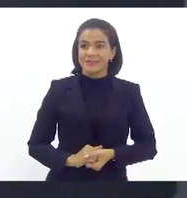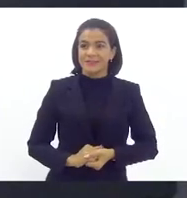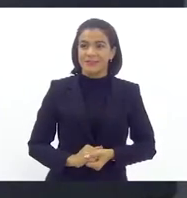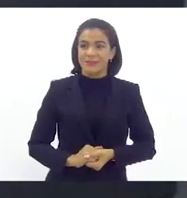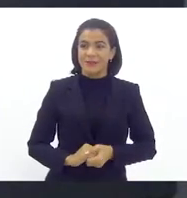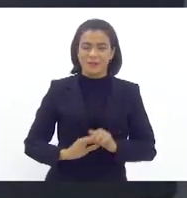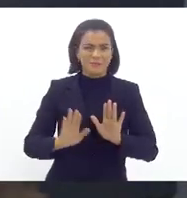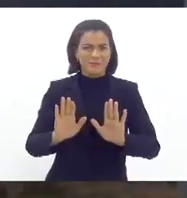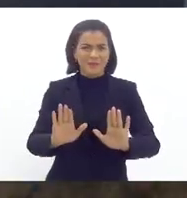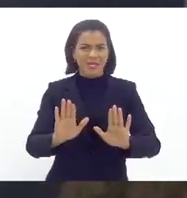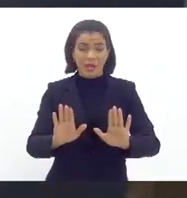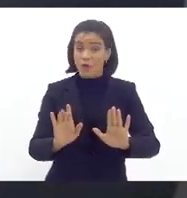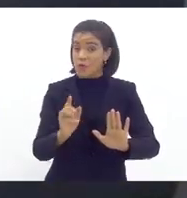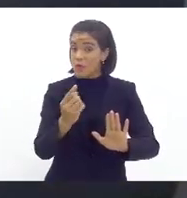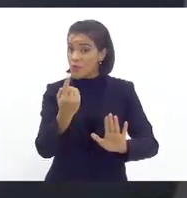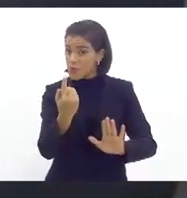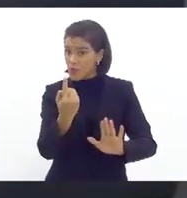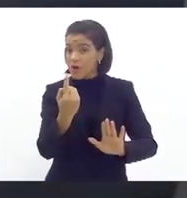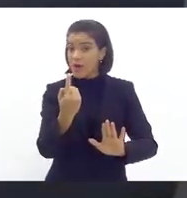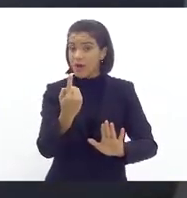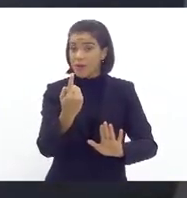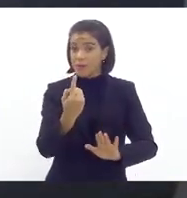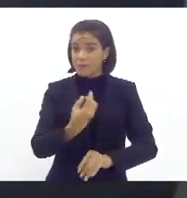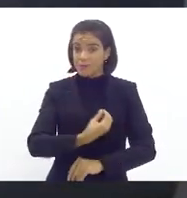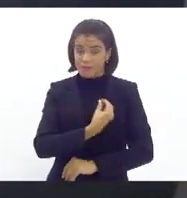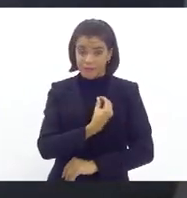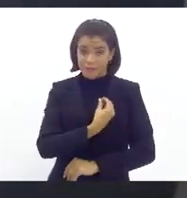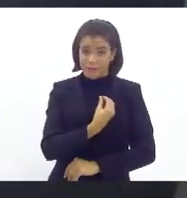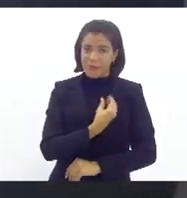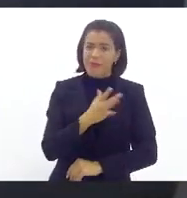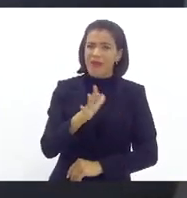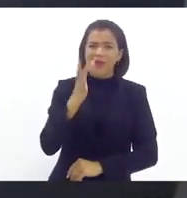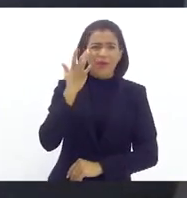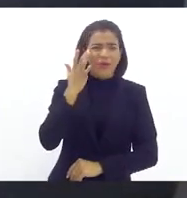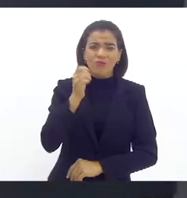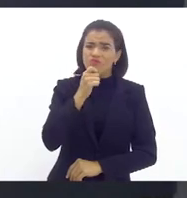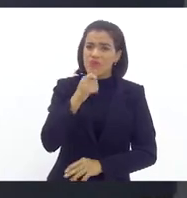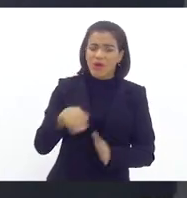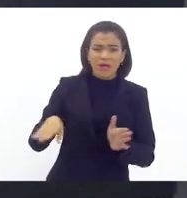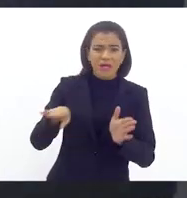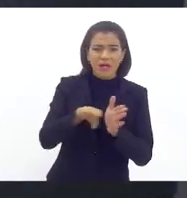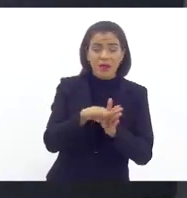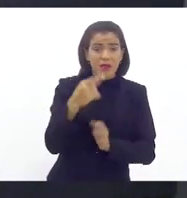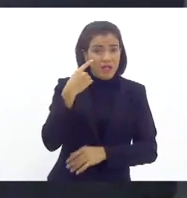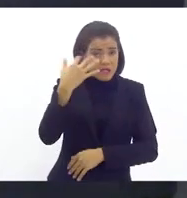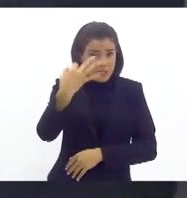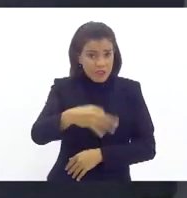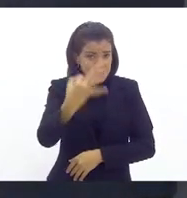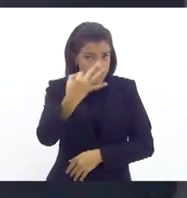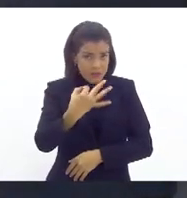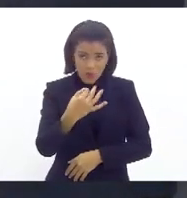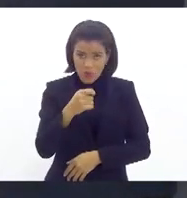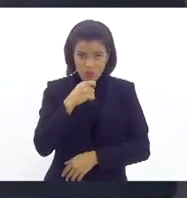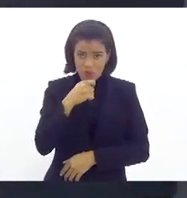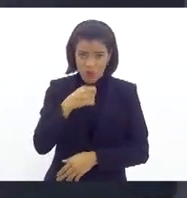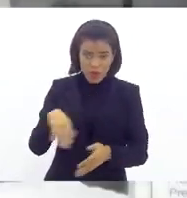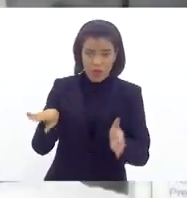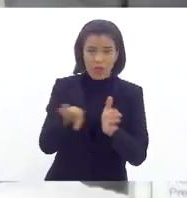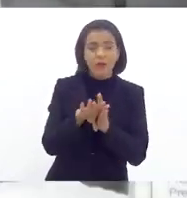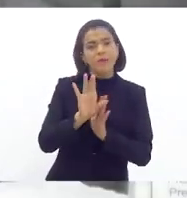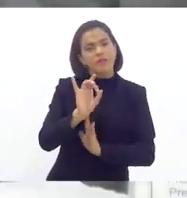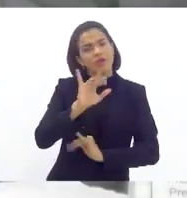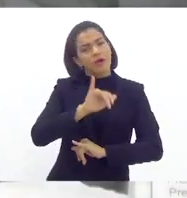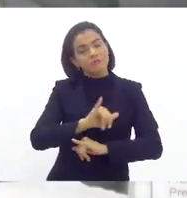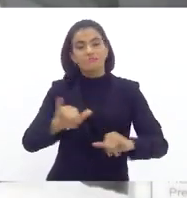Espera aí. Tem uma aqui que está também compondo a mesa, mas que eu acho que não chegou ainda, eu queria confirmar. Não chegou ainda, mas só para já